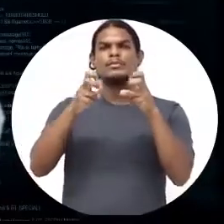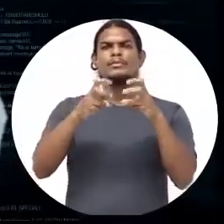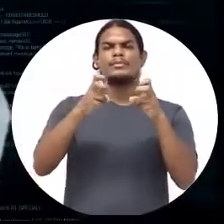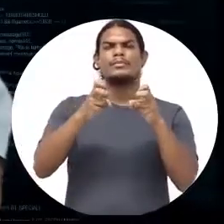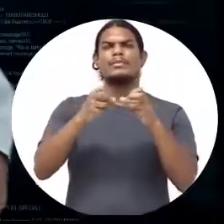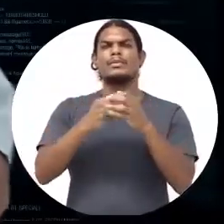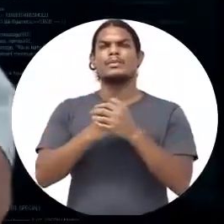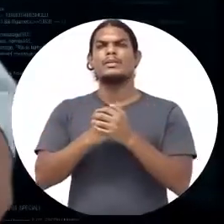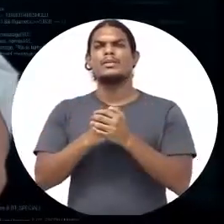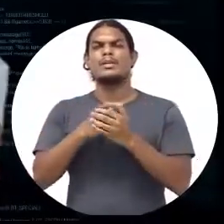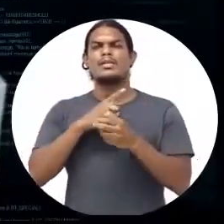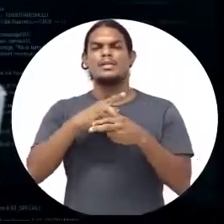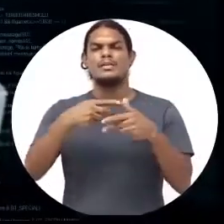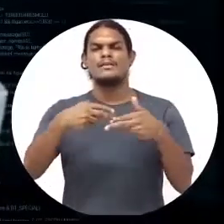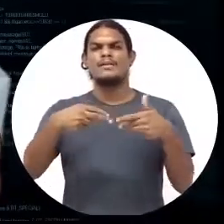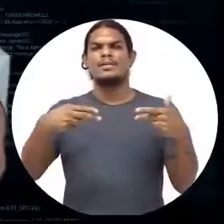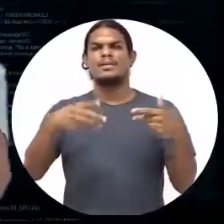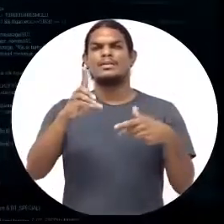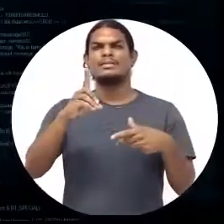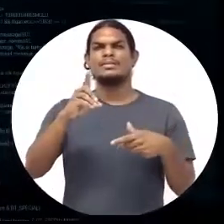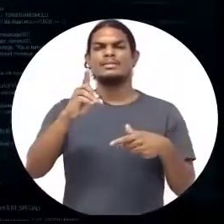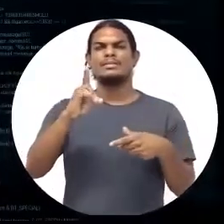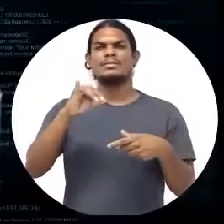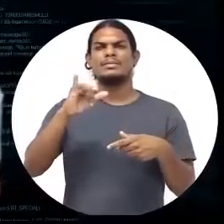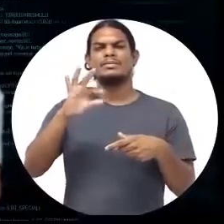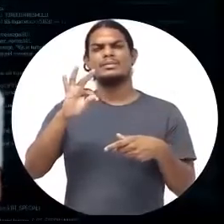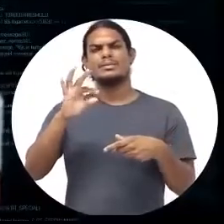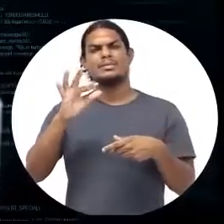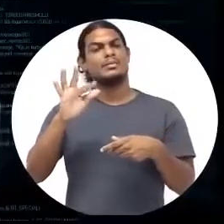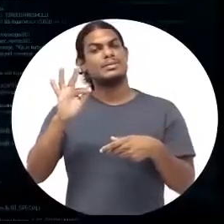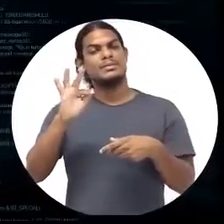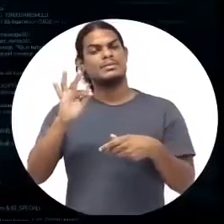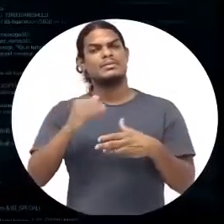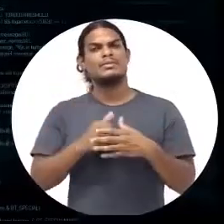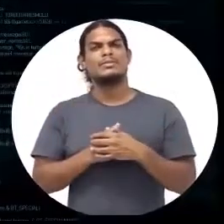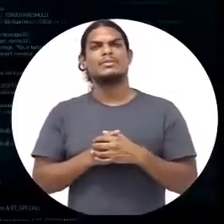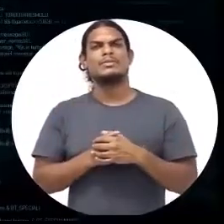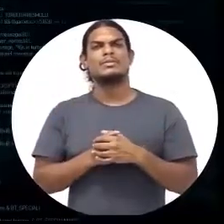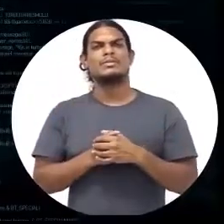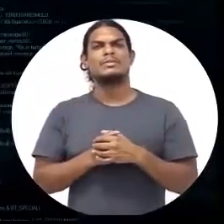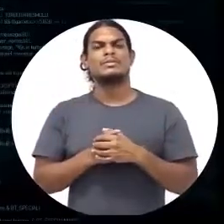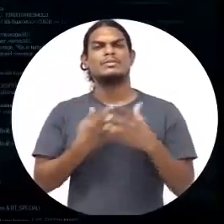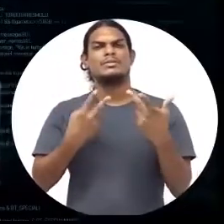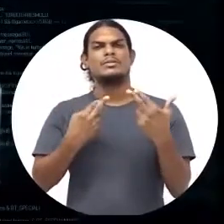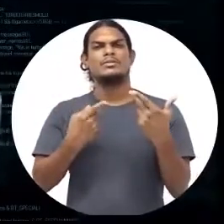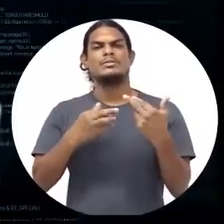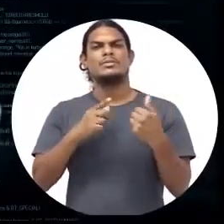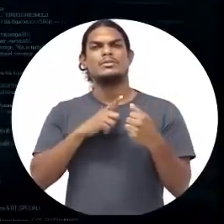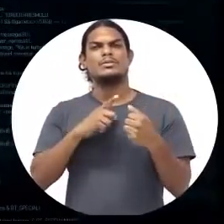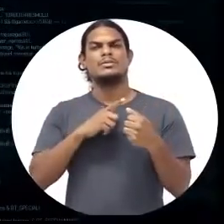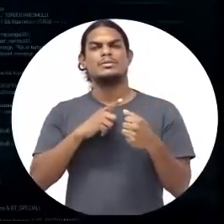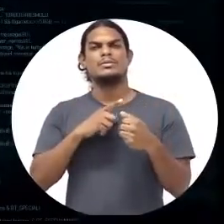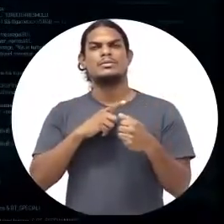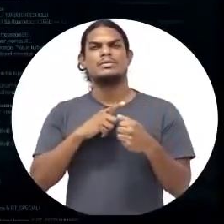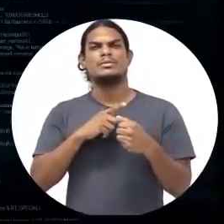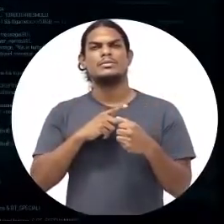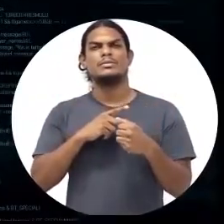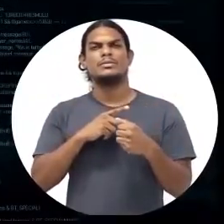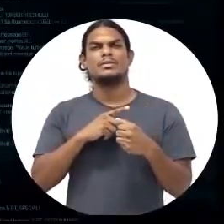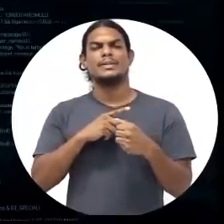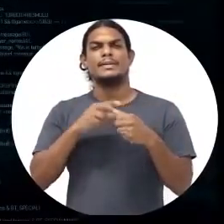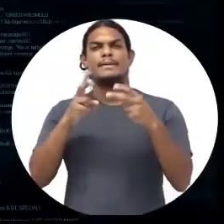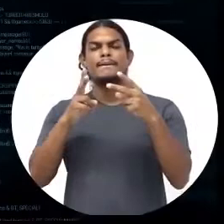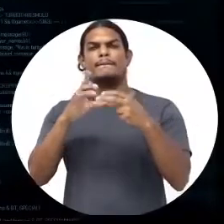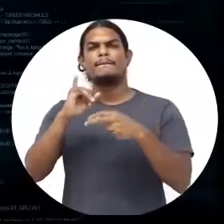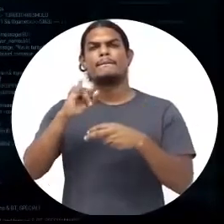gente tinha várias divs, elas serem iguais, a gente tinha um atributo que era o